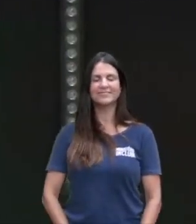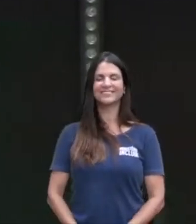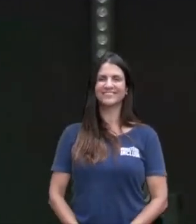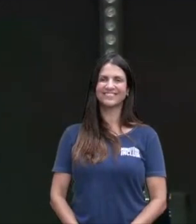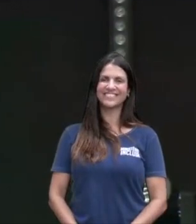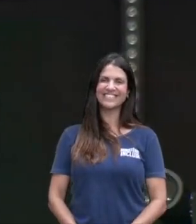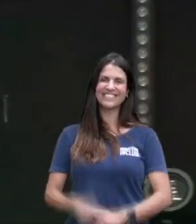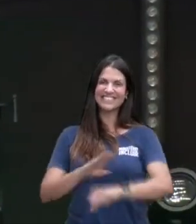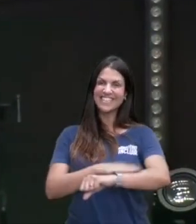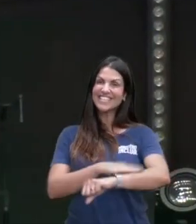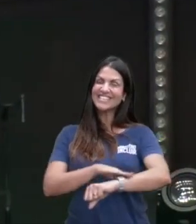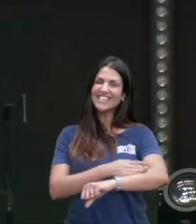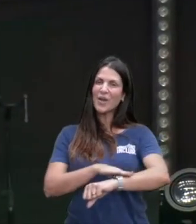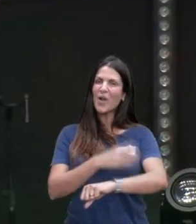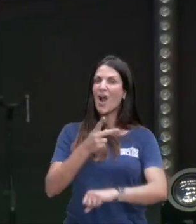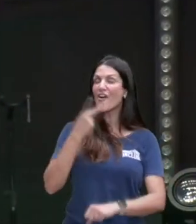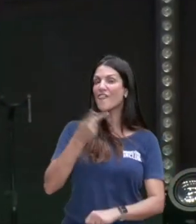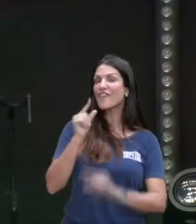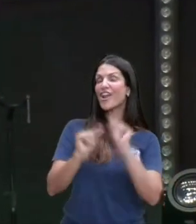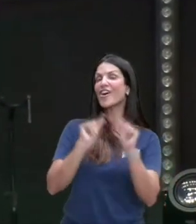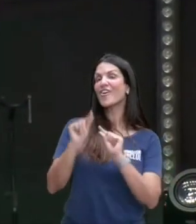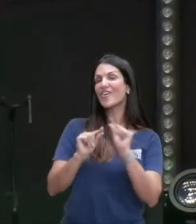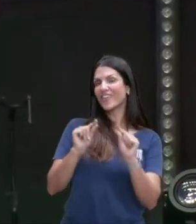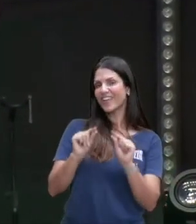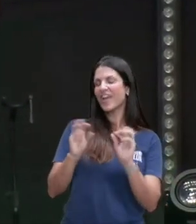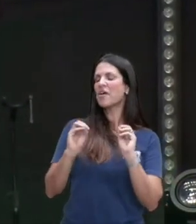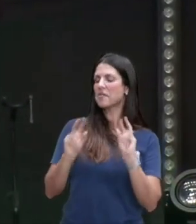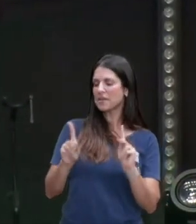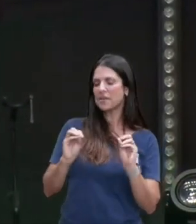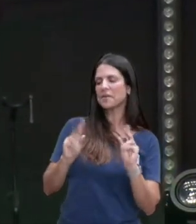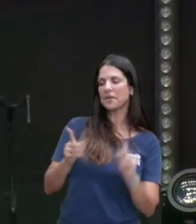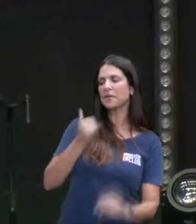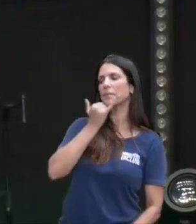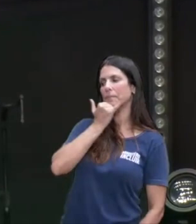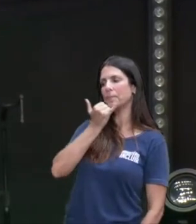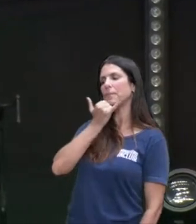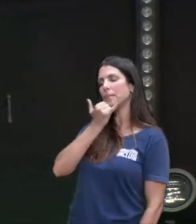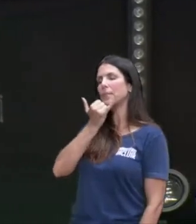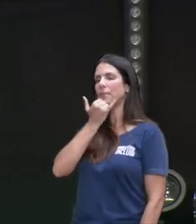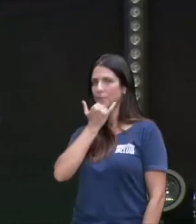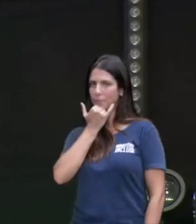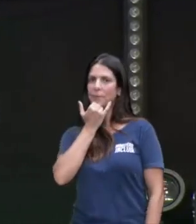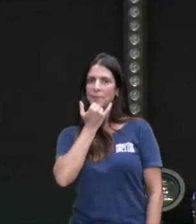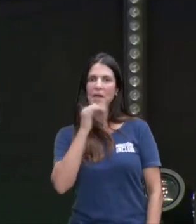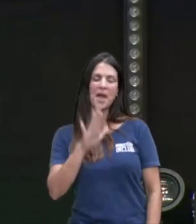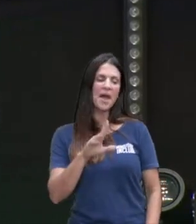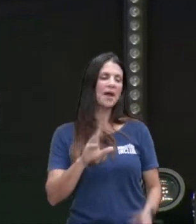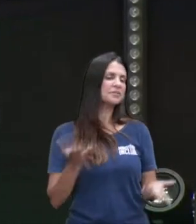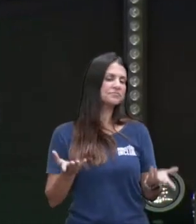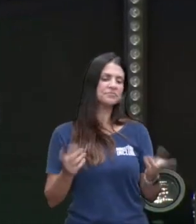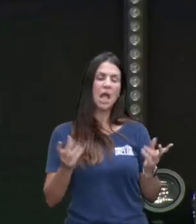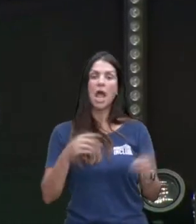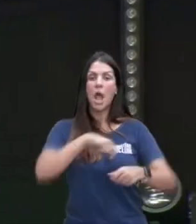o jogo vai falar o quê Pois é foi mal tá bom tá bom tá legal mas não vou te dar comida pega